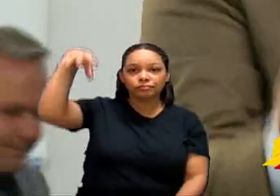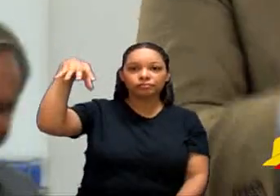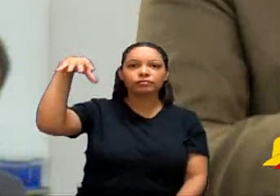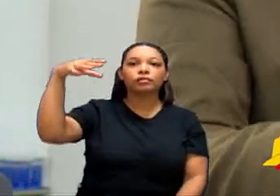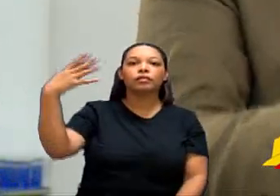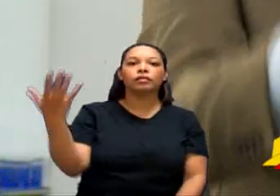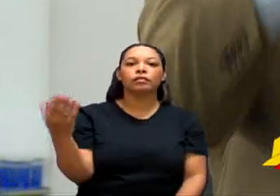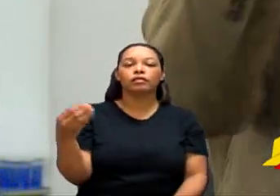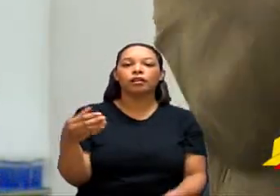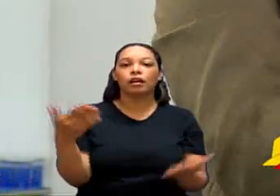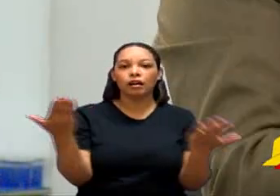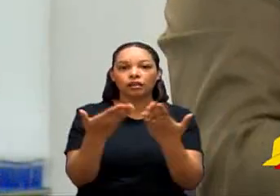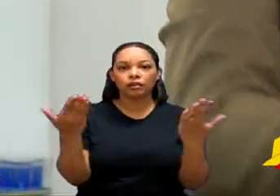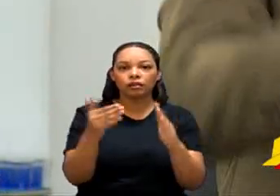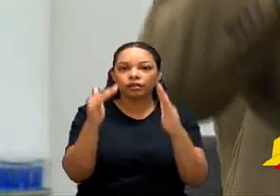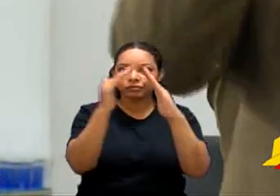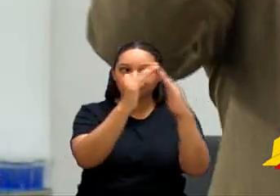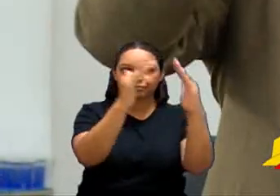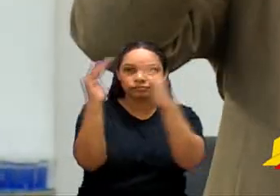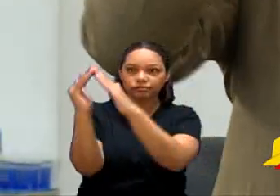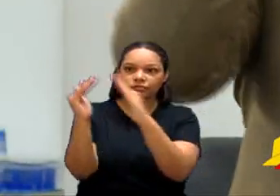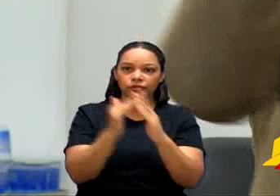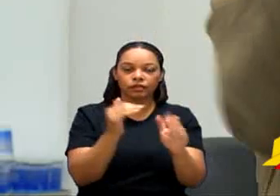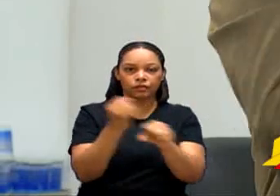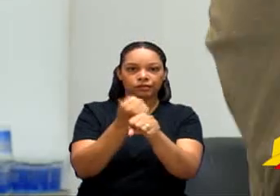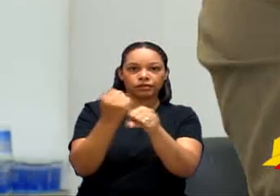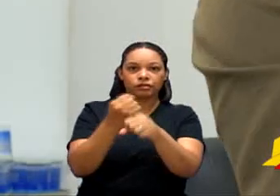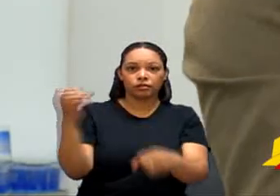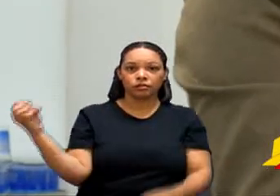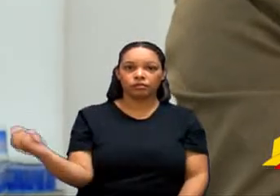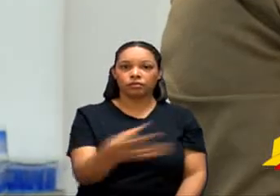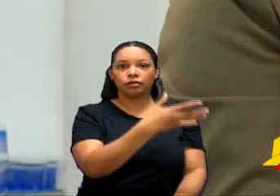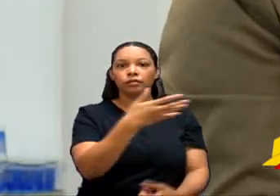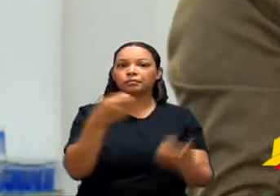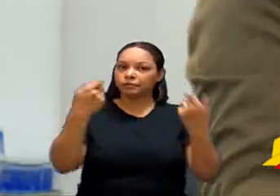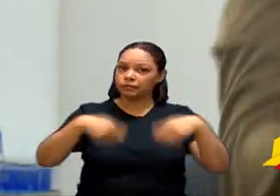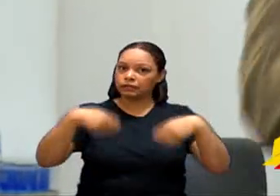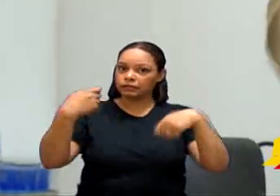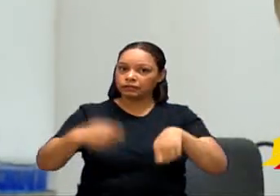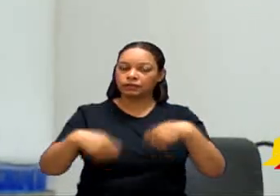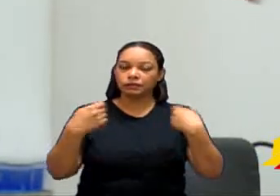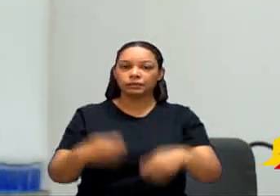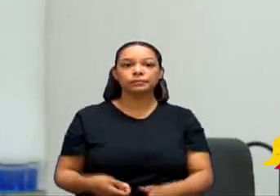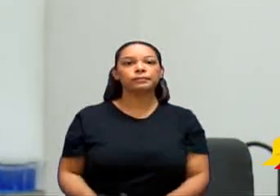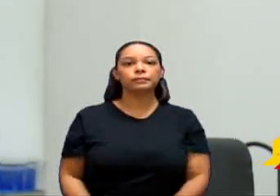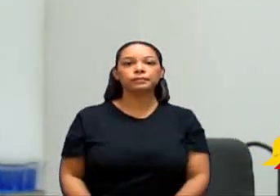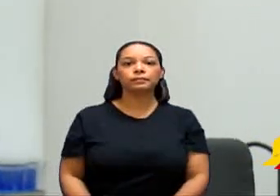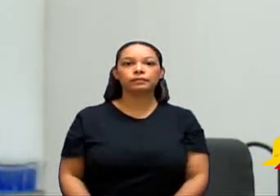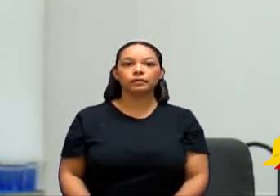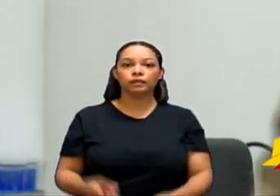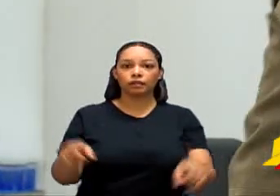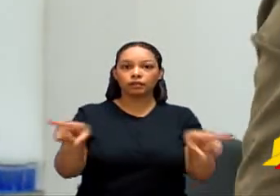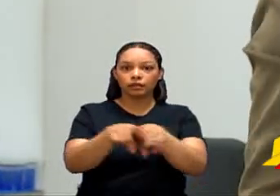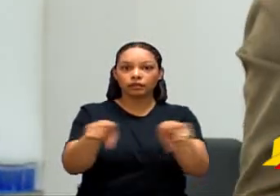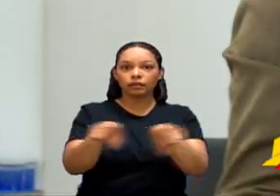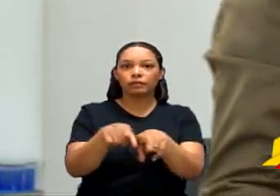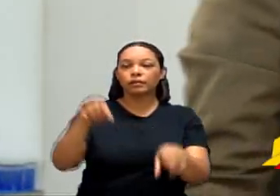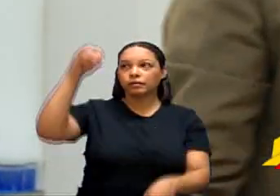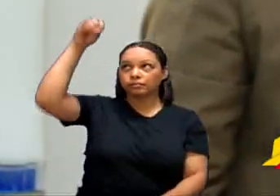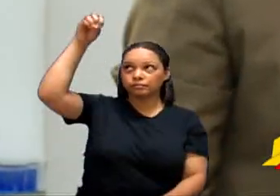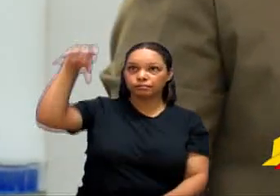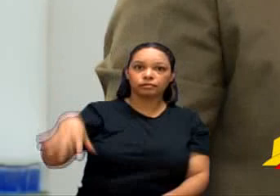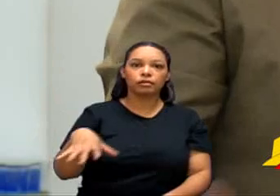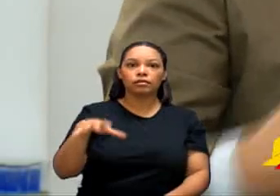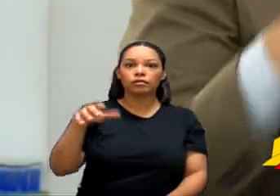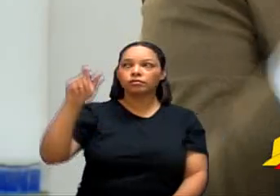que estão chegando, tecnológicos, com a questão do... Solar, né? Solar, né? Energia solar, energia com as